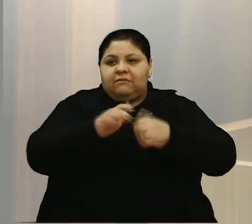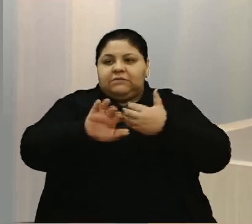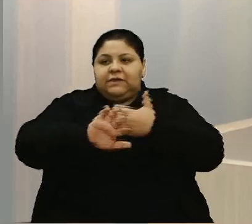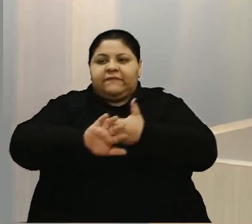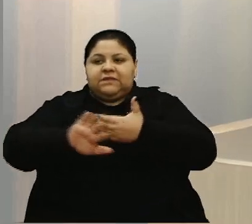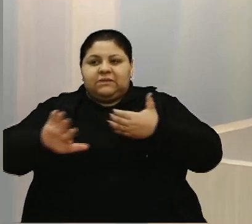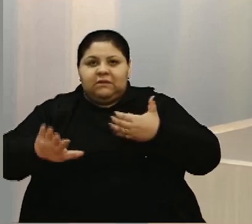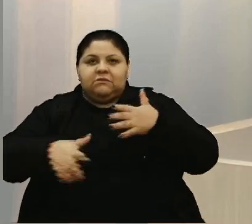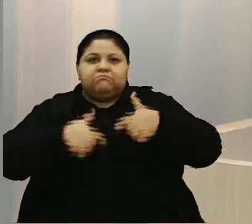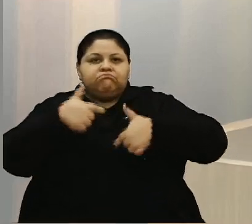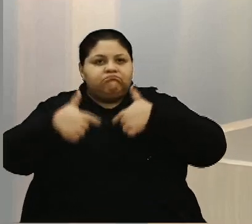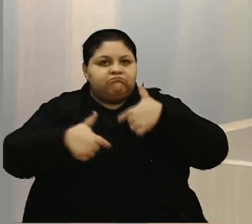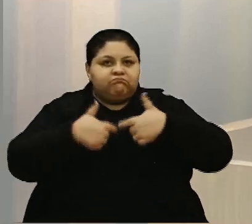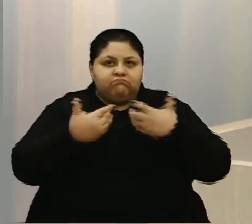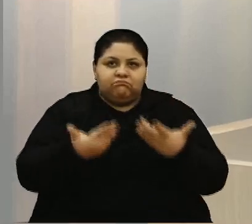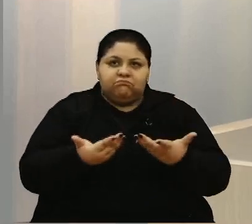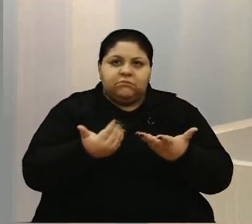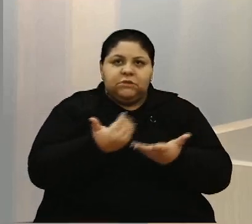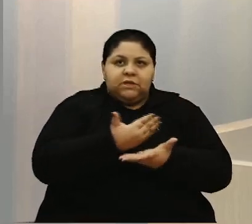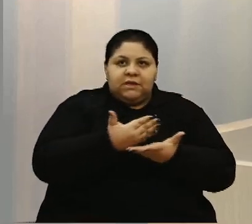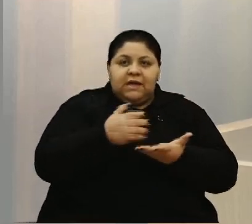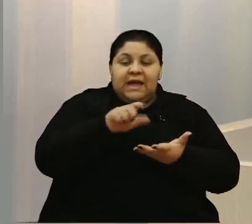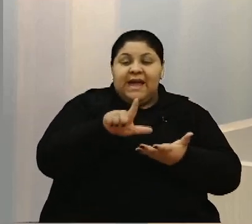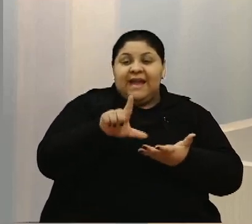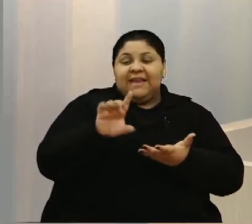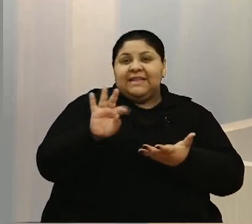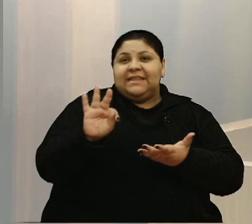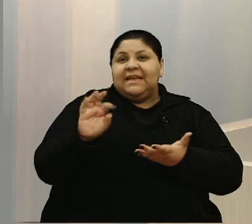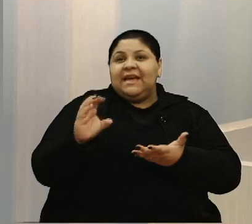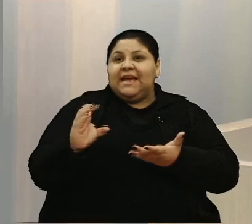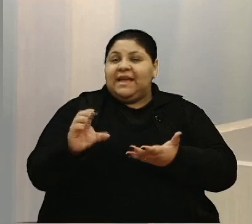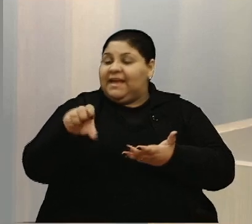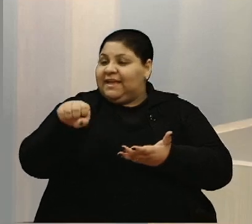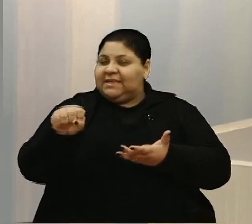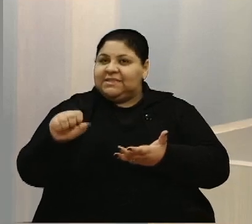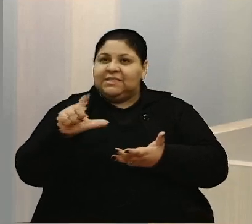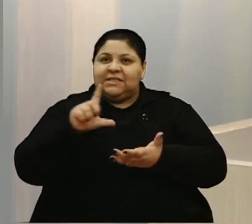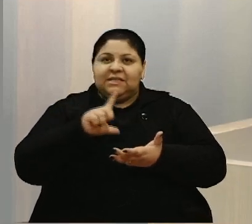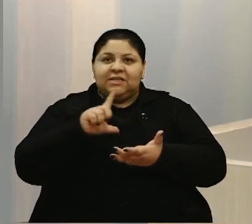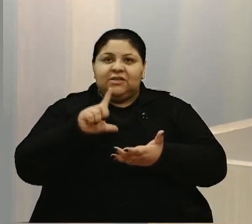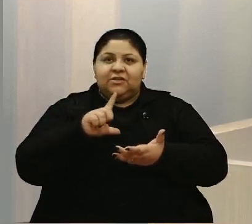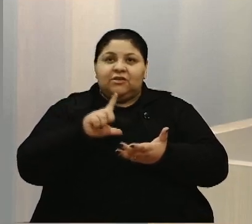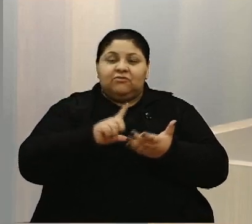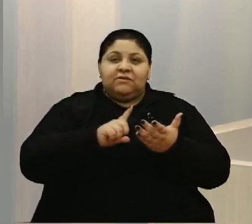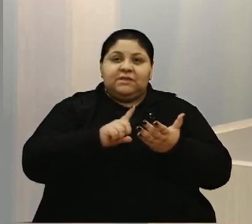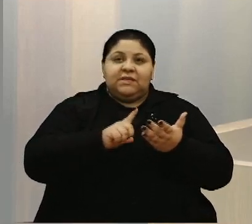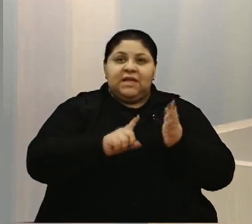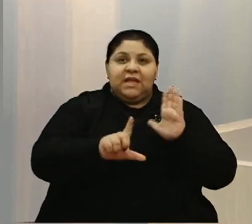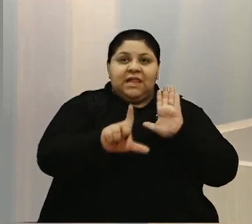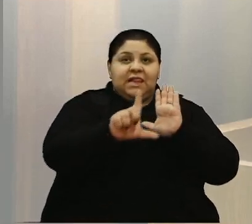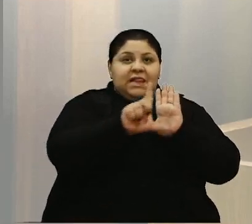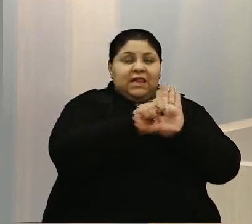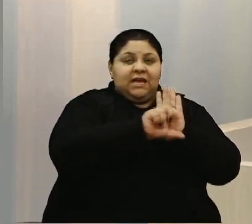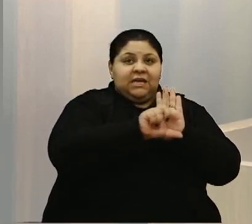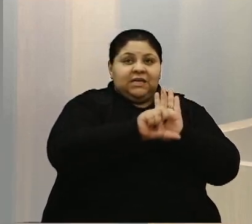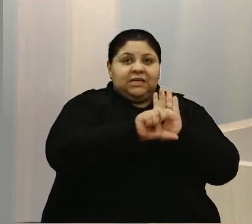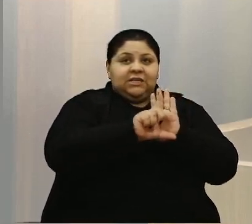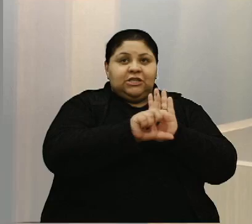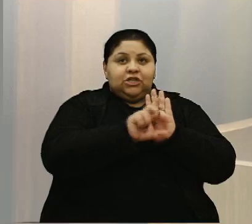licença, que entram em LTS e que não há previsão no Estatuto do Servidor de nomeação de